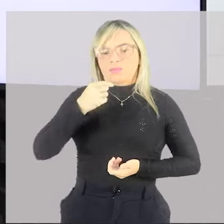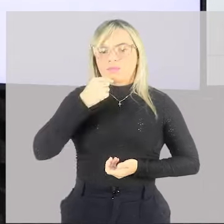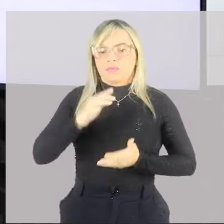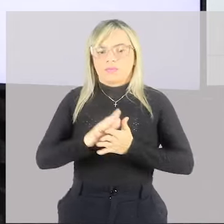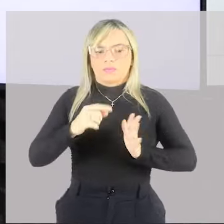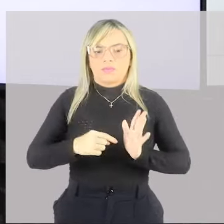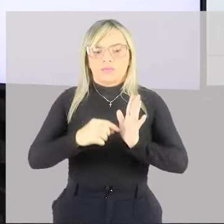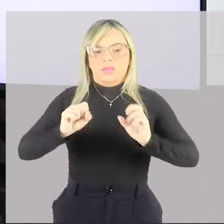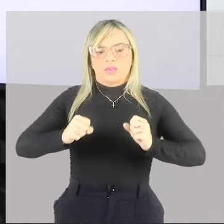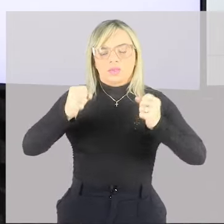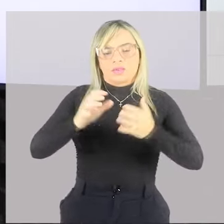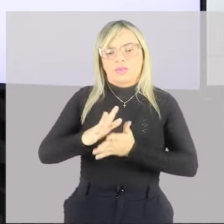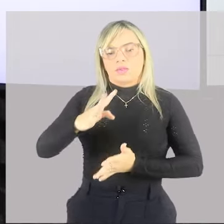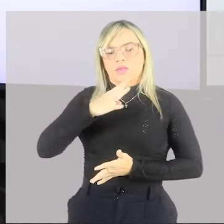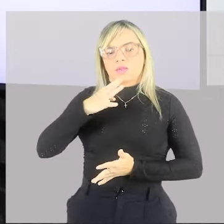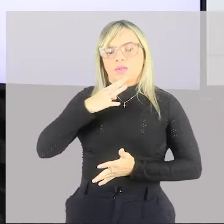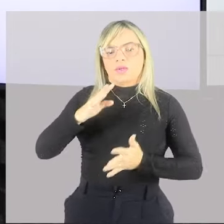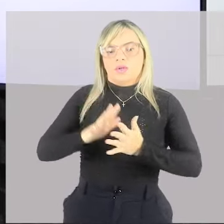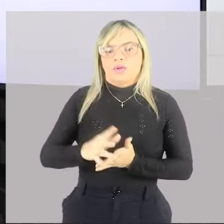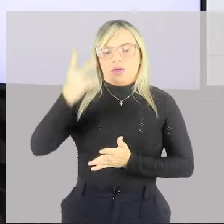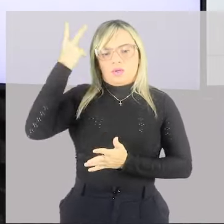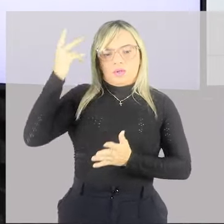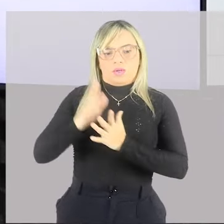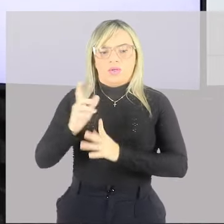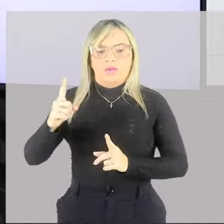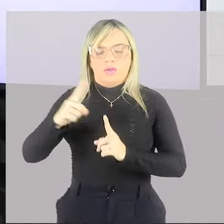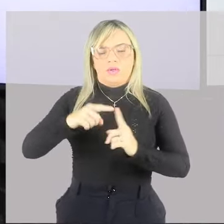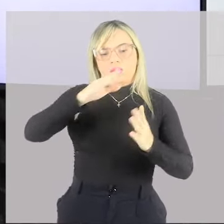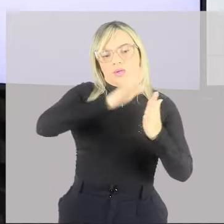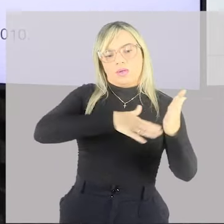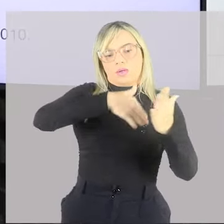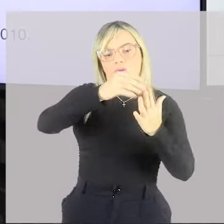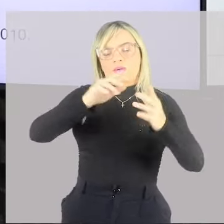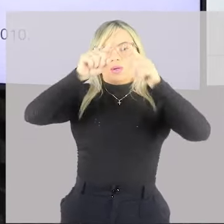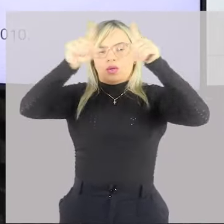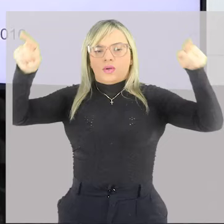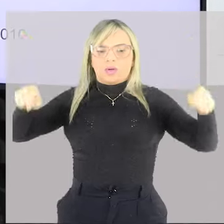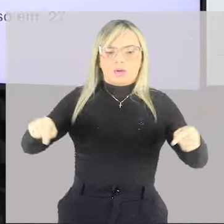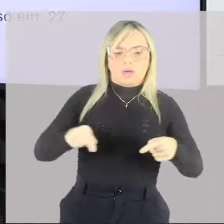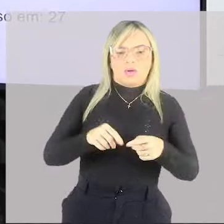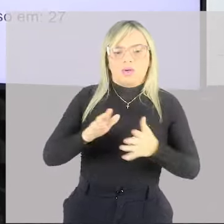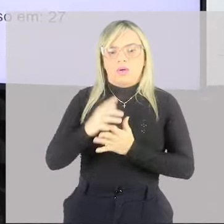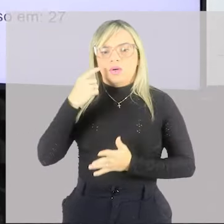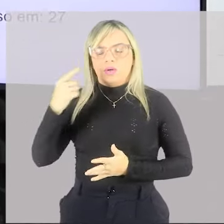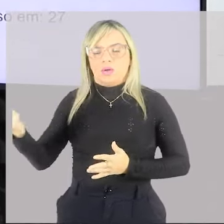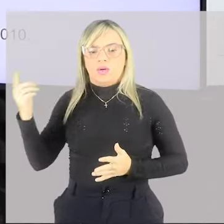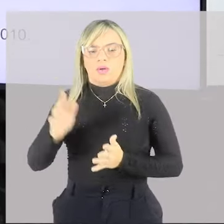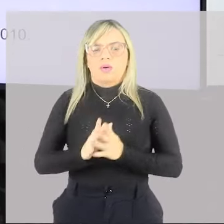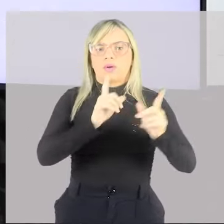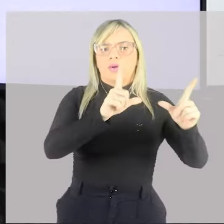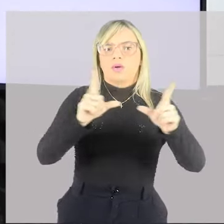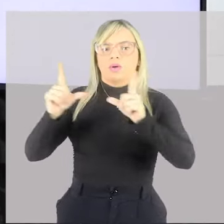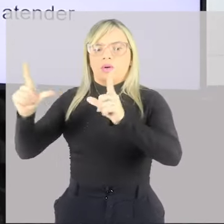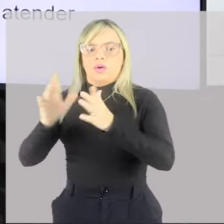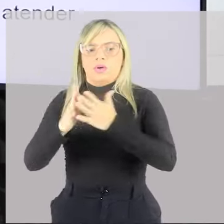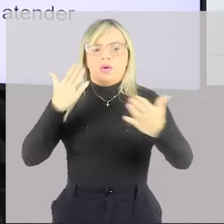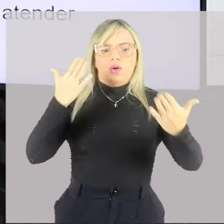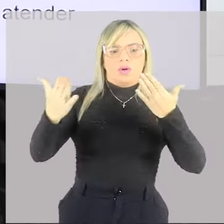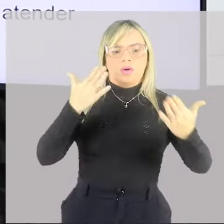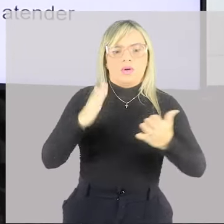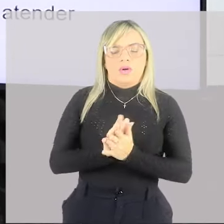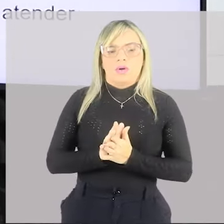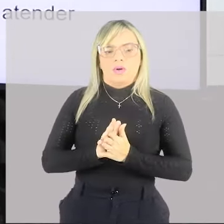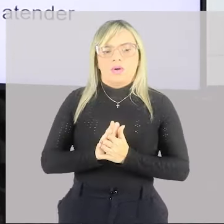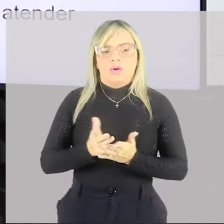comuns entre os tipos de pinturas murais tais como o que que as duas tê em comum essa e essa vamos lá